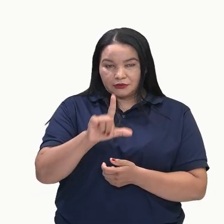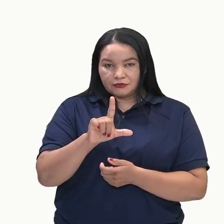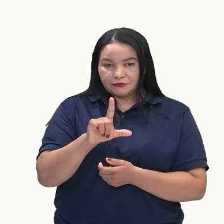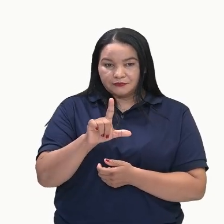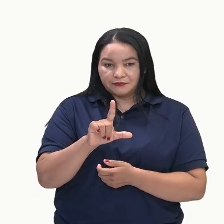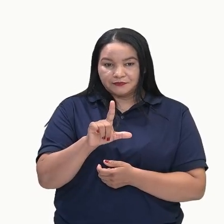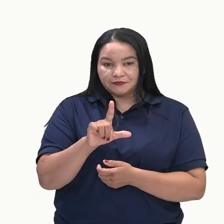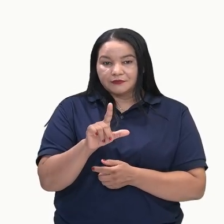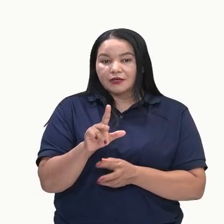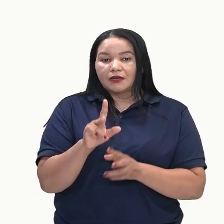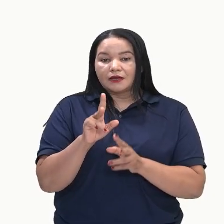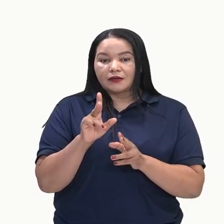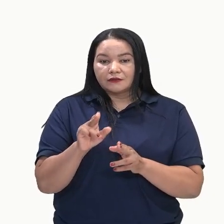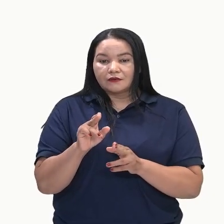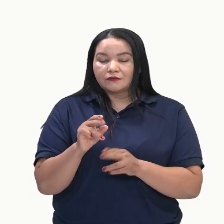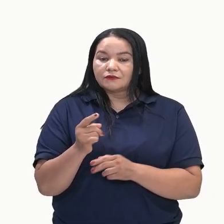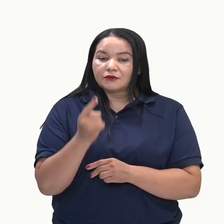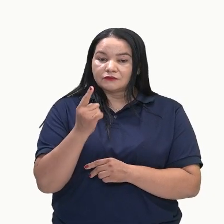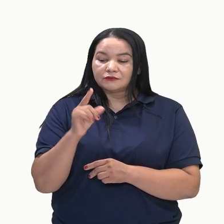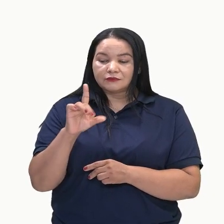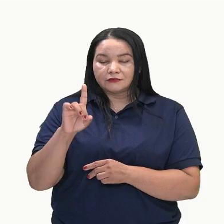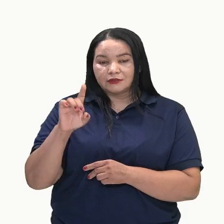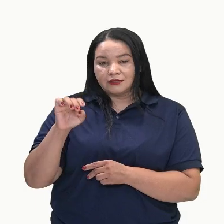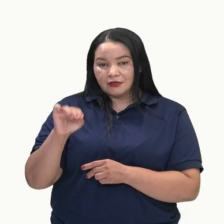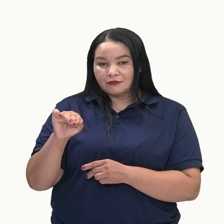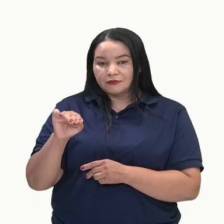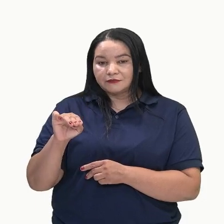litro é igual a 1 decímetro